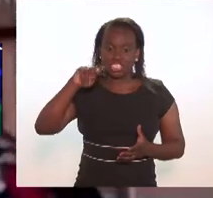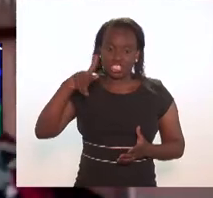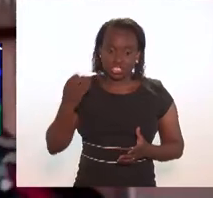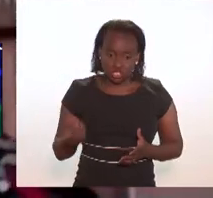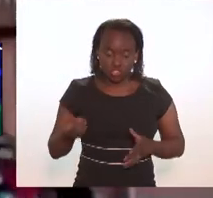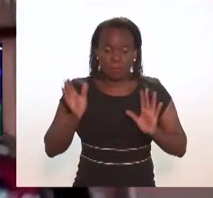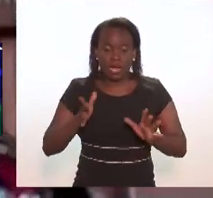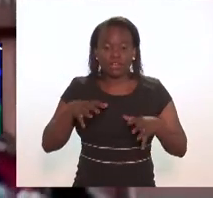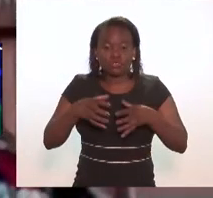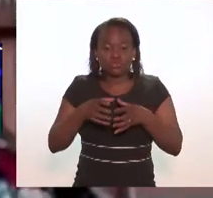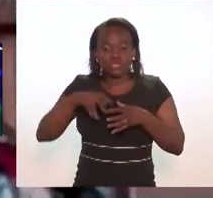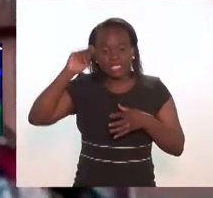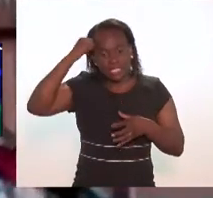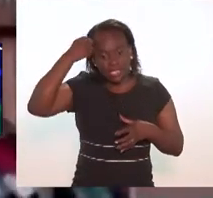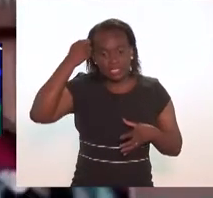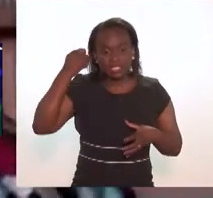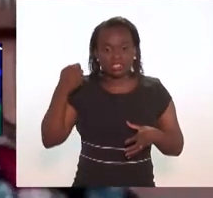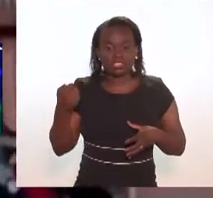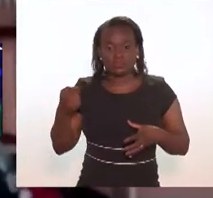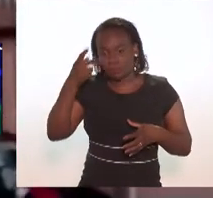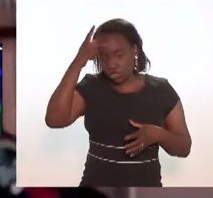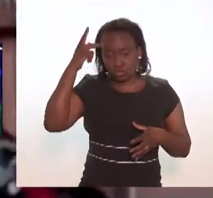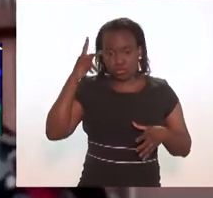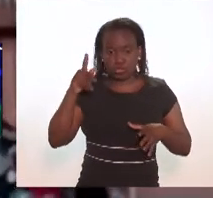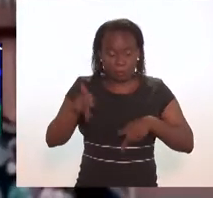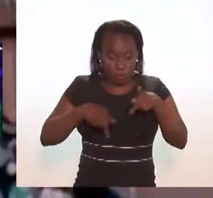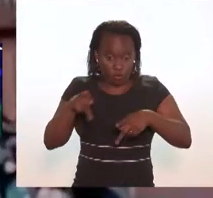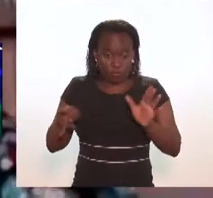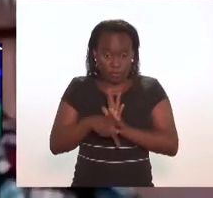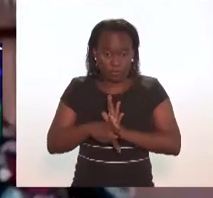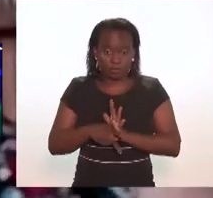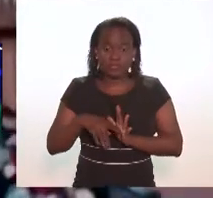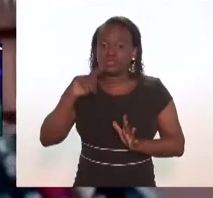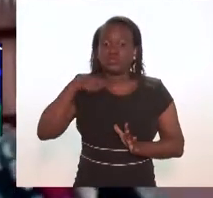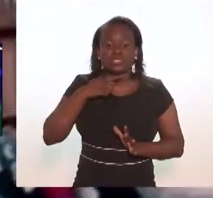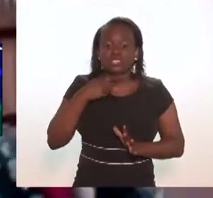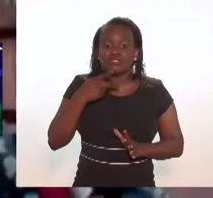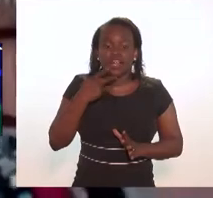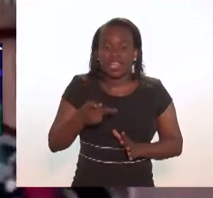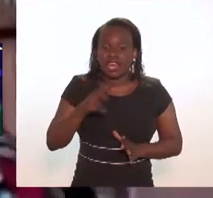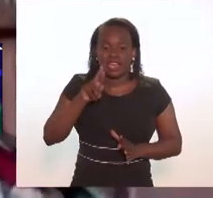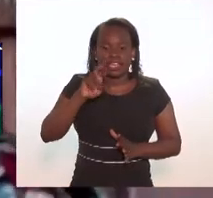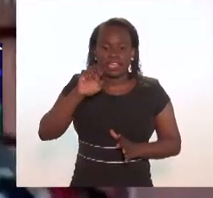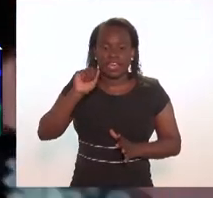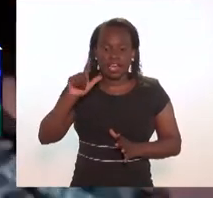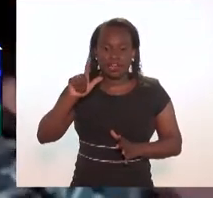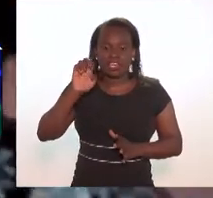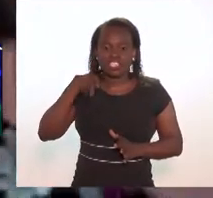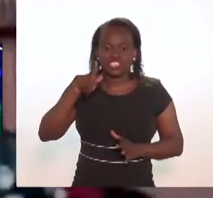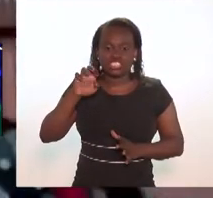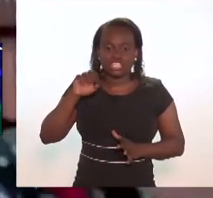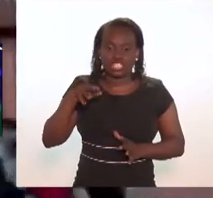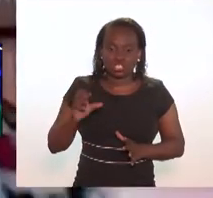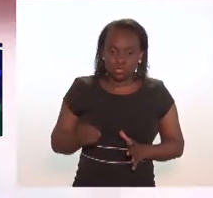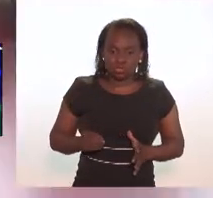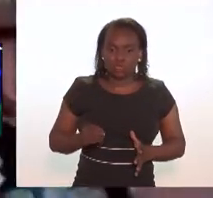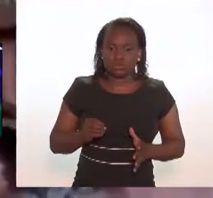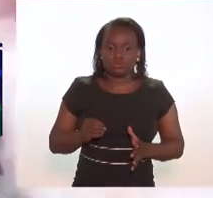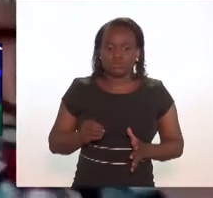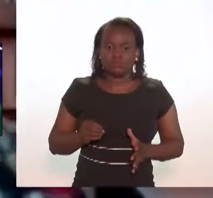as negras e as pessoas do povo não conseguiam falar real engenho. Vai lá no